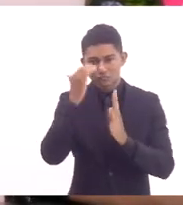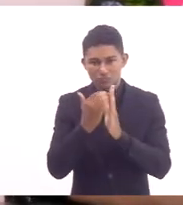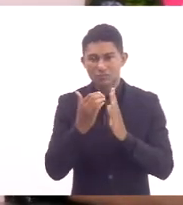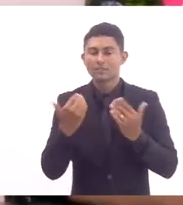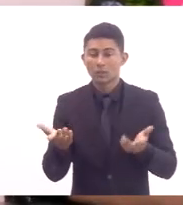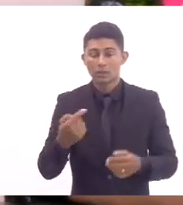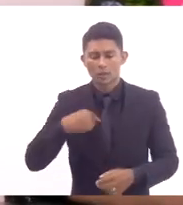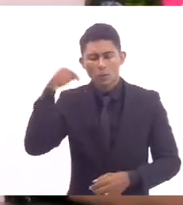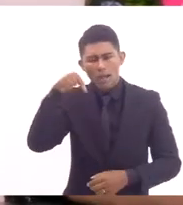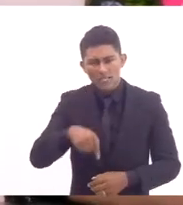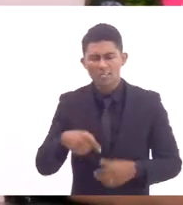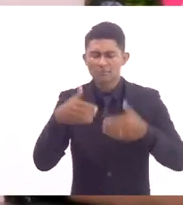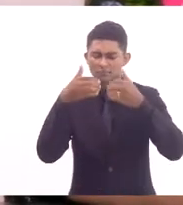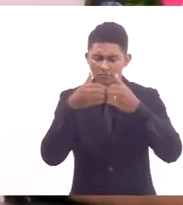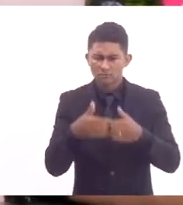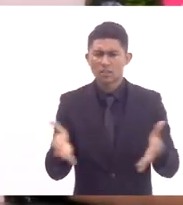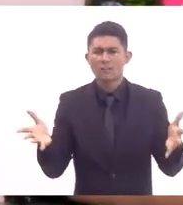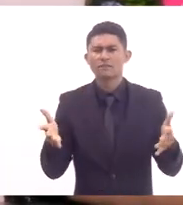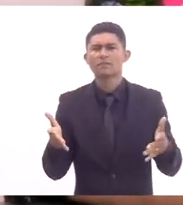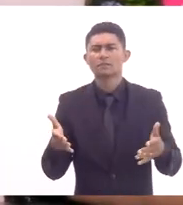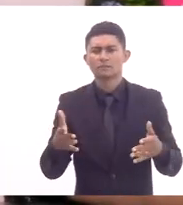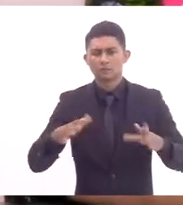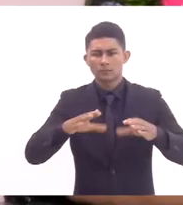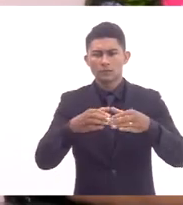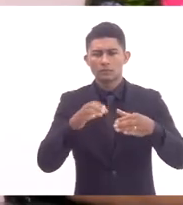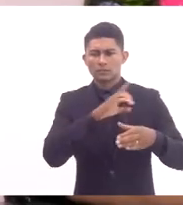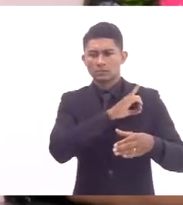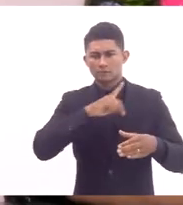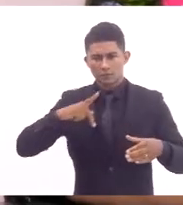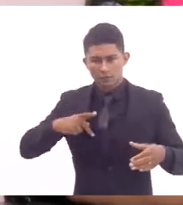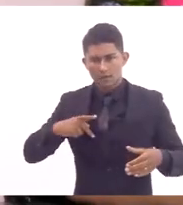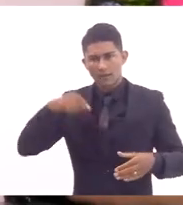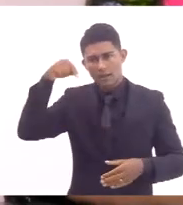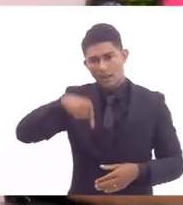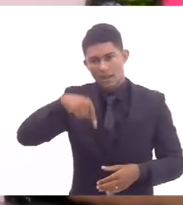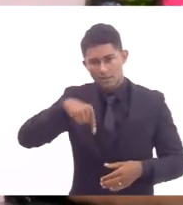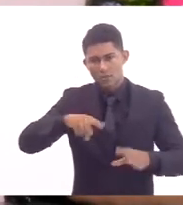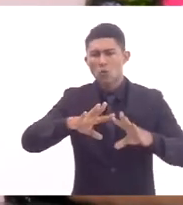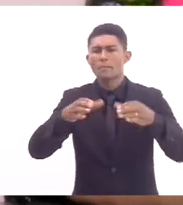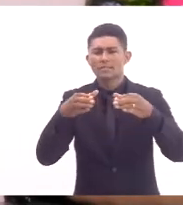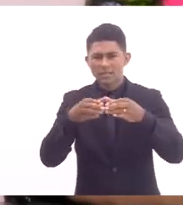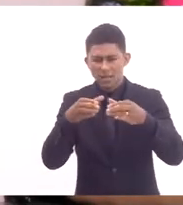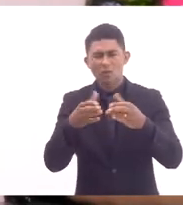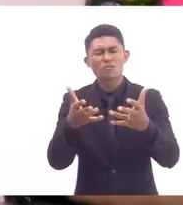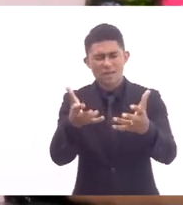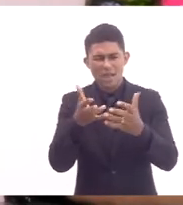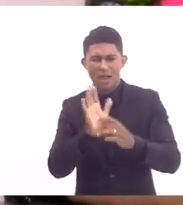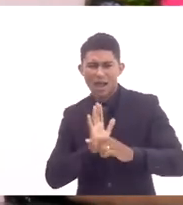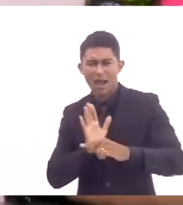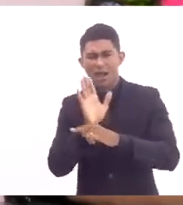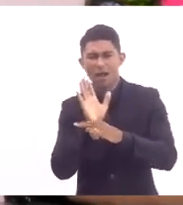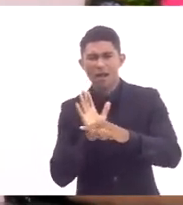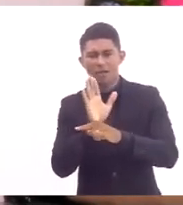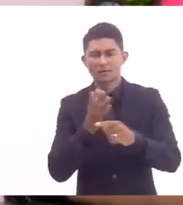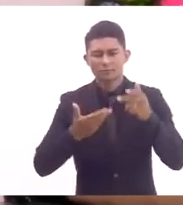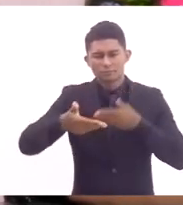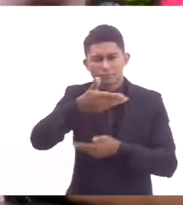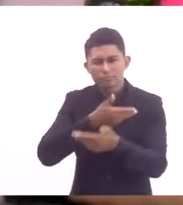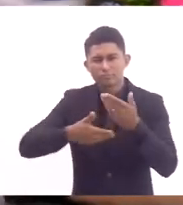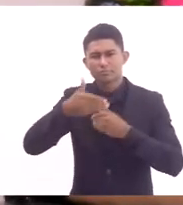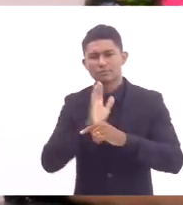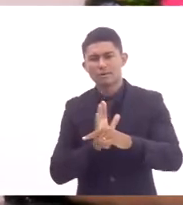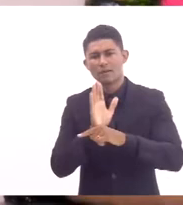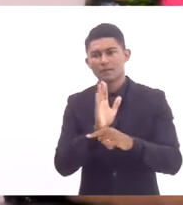aqui à disposição dessa defensoria segue à disposição dessa comissão é para colaborar e para